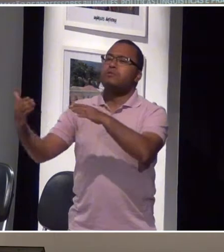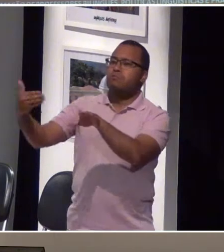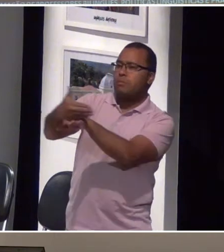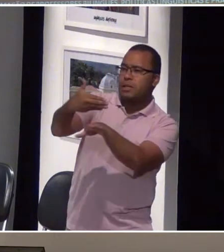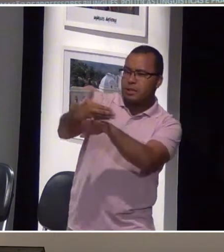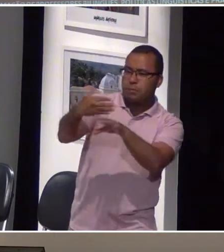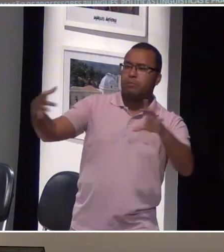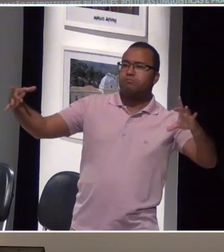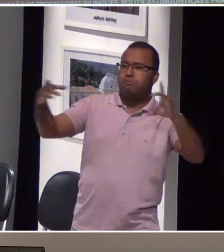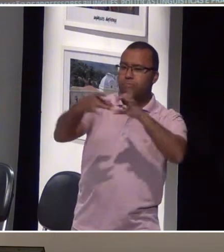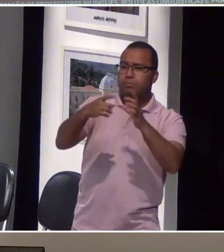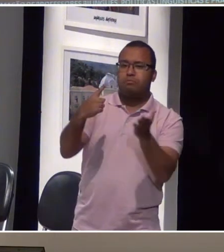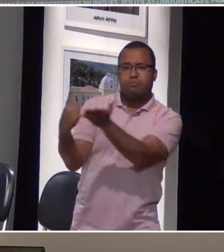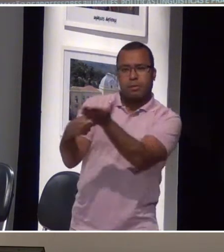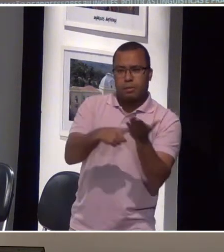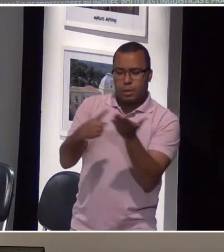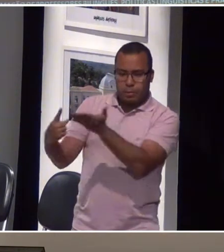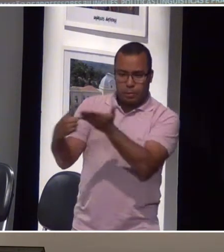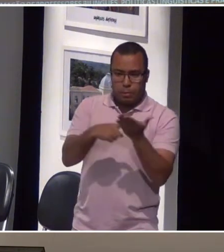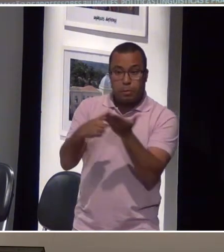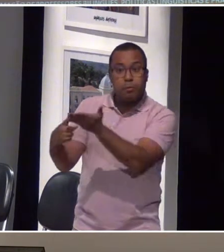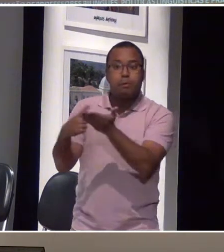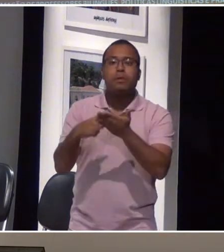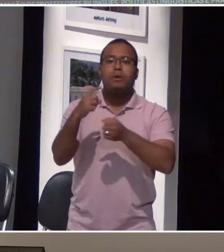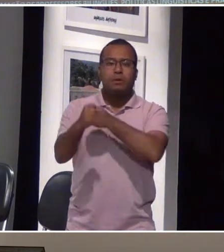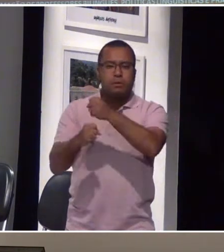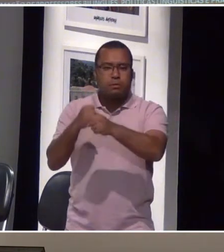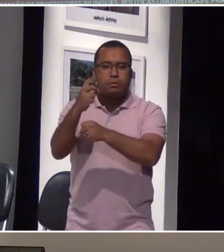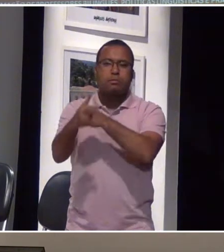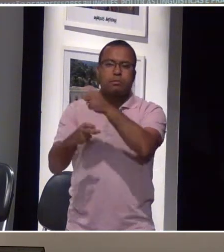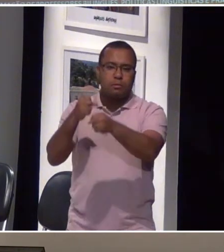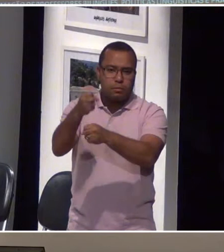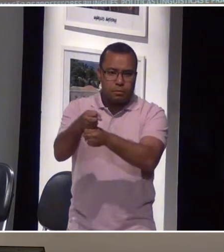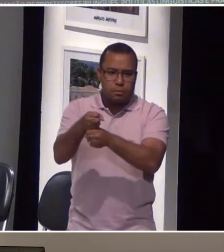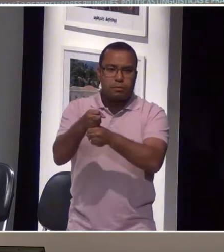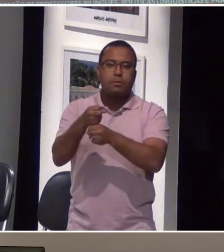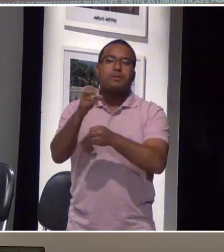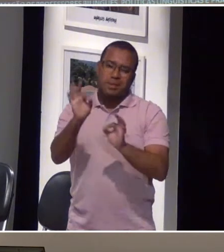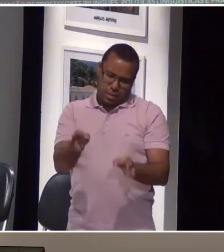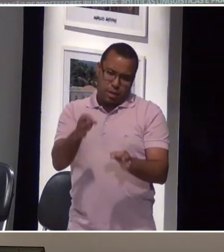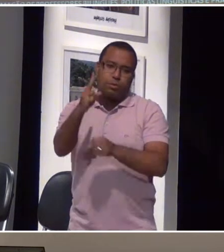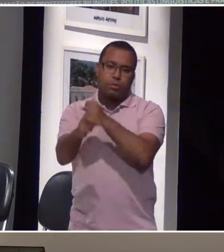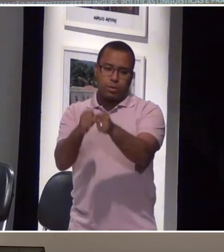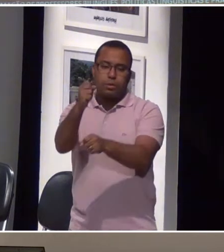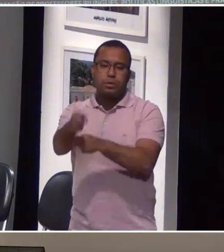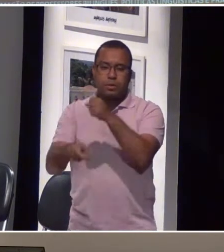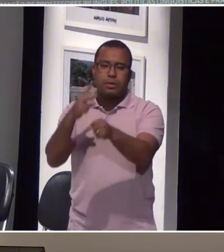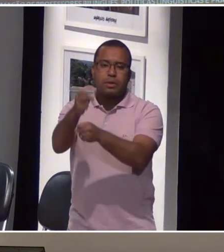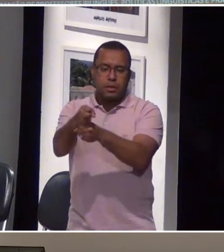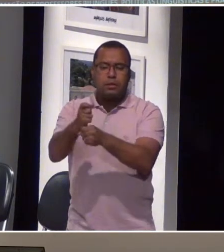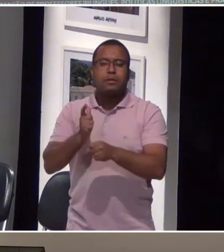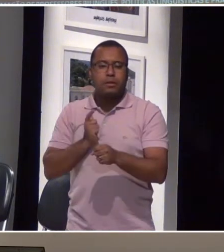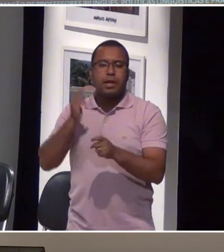universidades participam. Nós, a cada ano ou a cada 2 anos, agora tem sido de 2 em 2 anos, nós